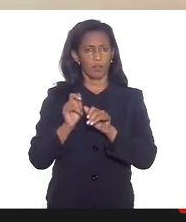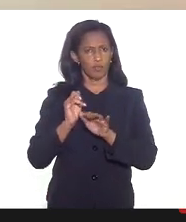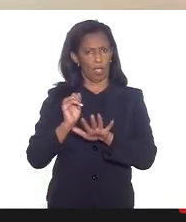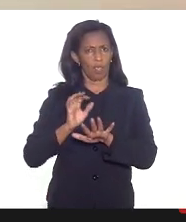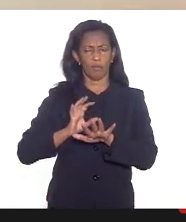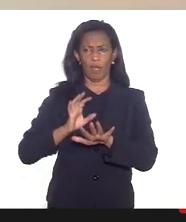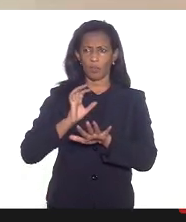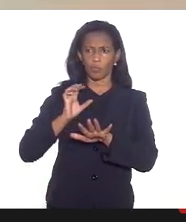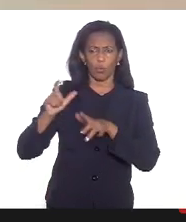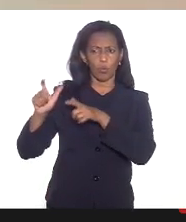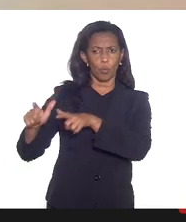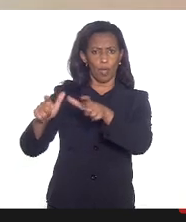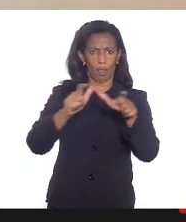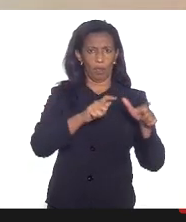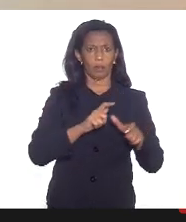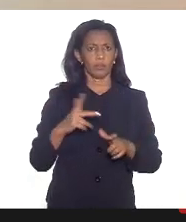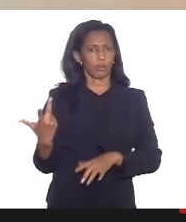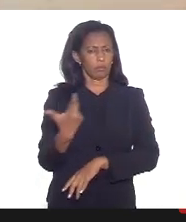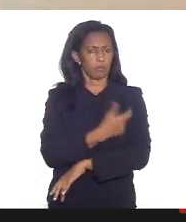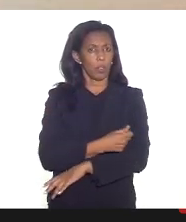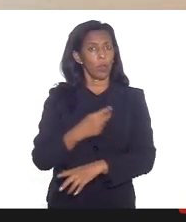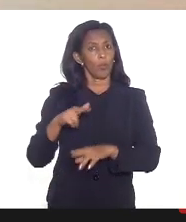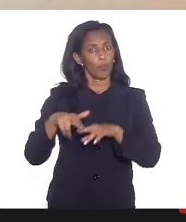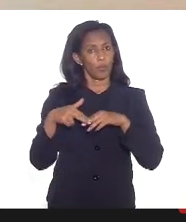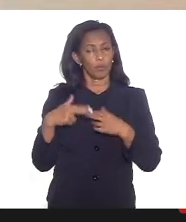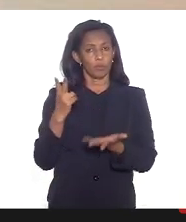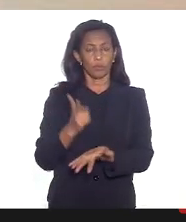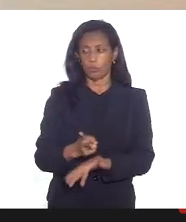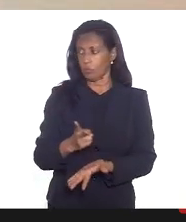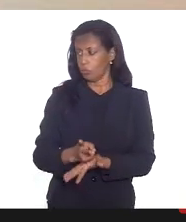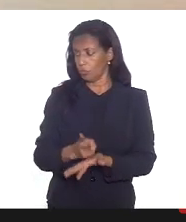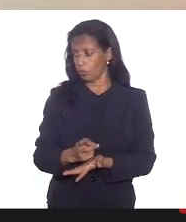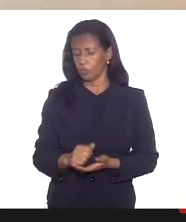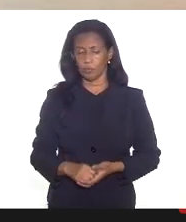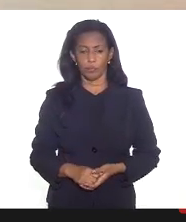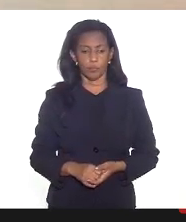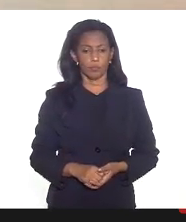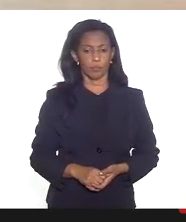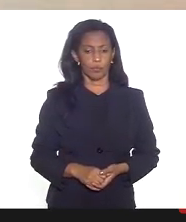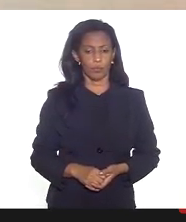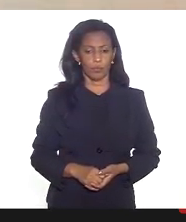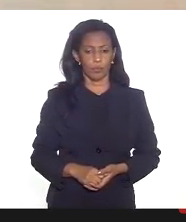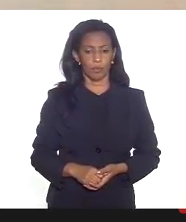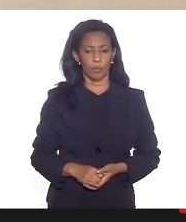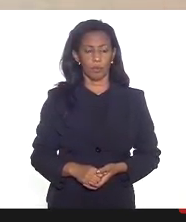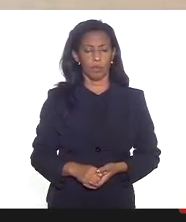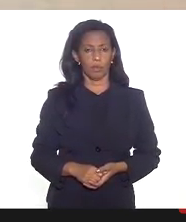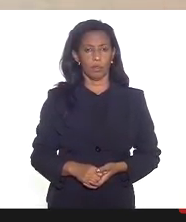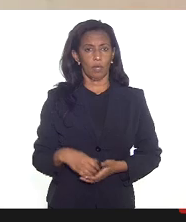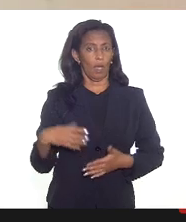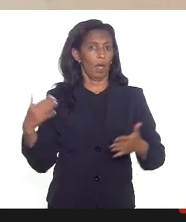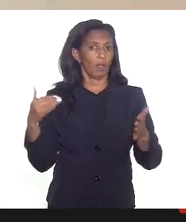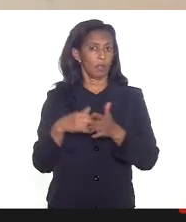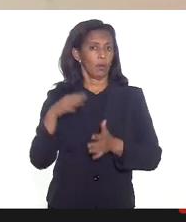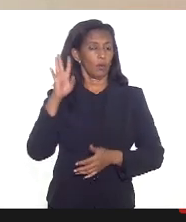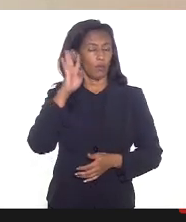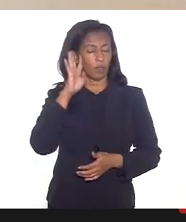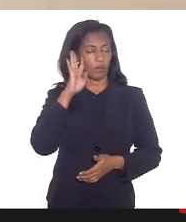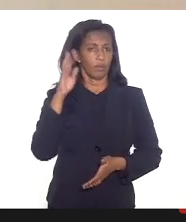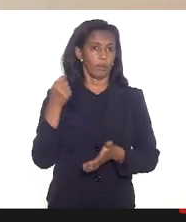lugares então por isso a gente não teve essa essa postura ração até quarta-feira